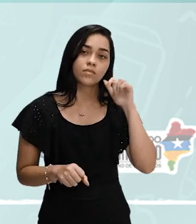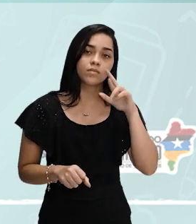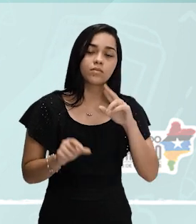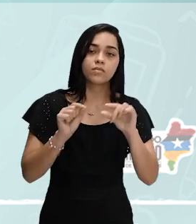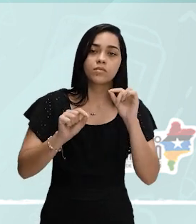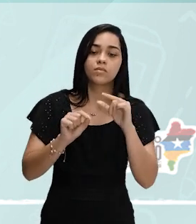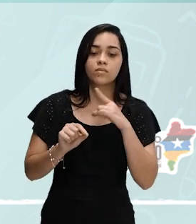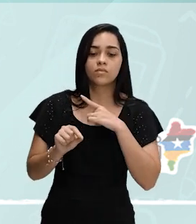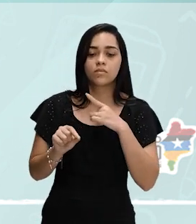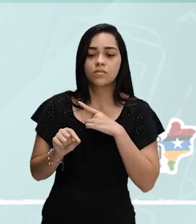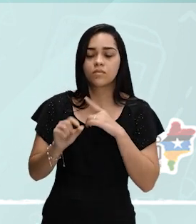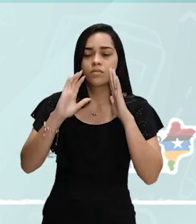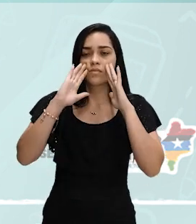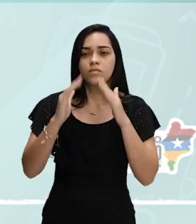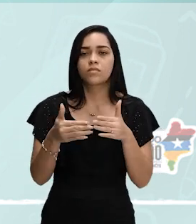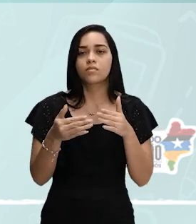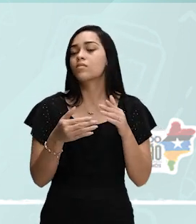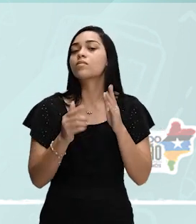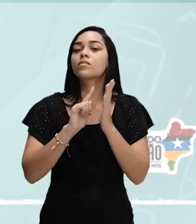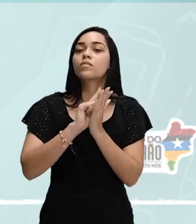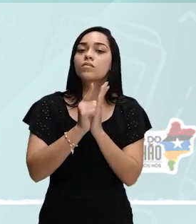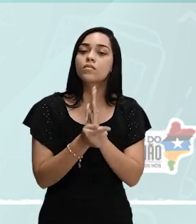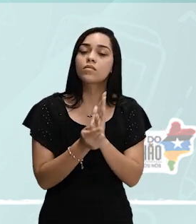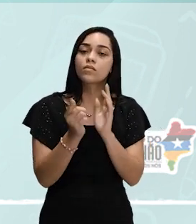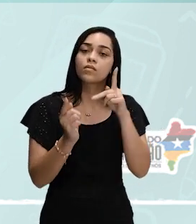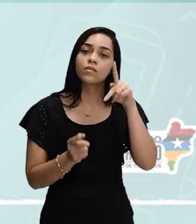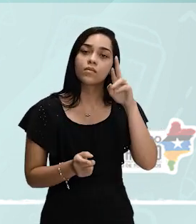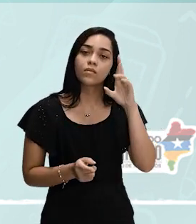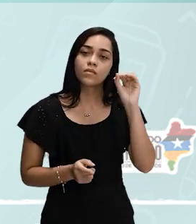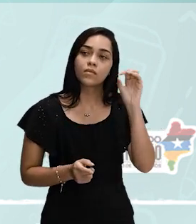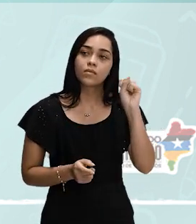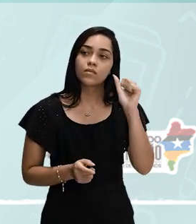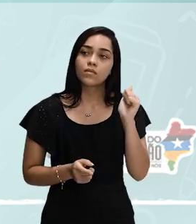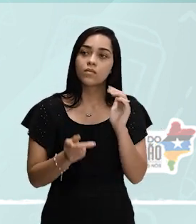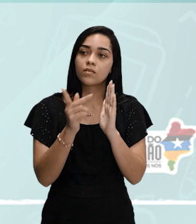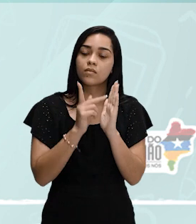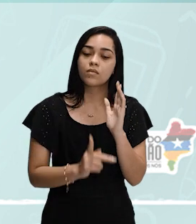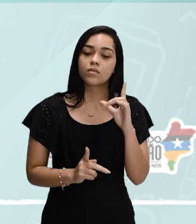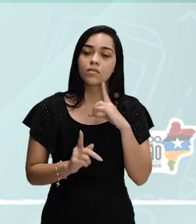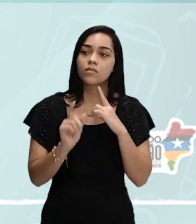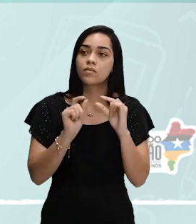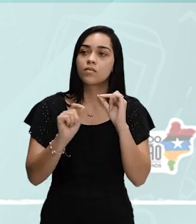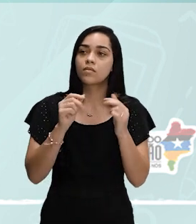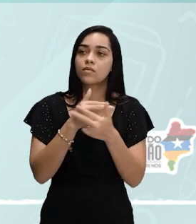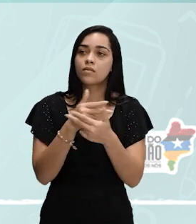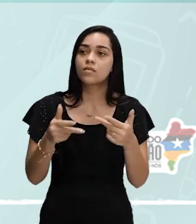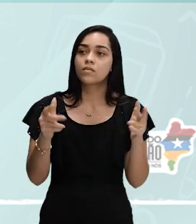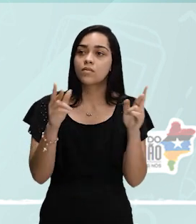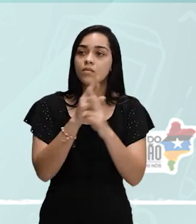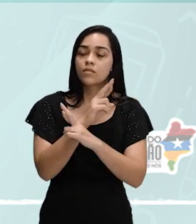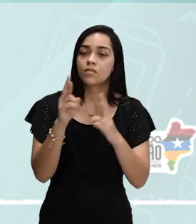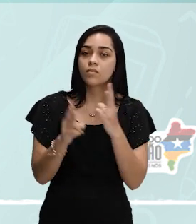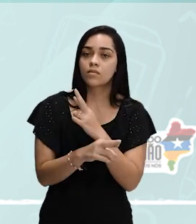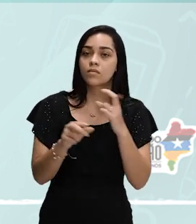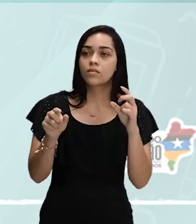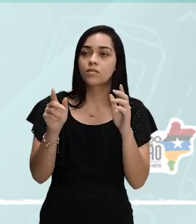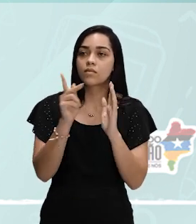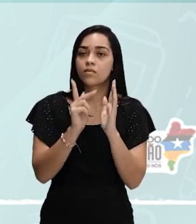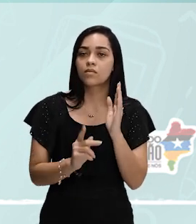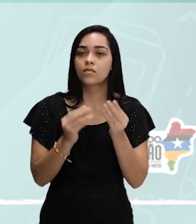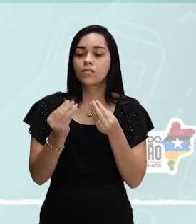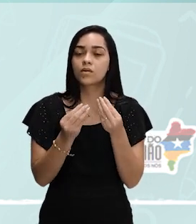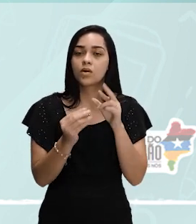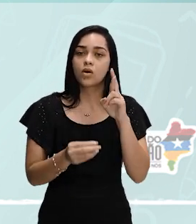que a obra seja situada no gênero de prosa poética, pois o autor privilegia aspectos relacionados à forma da poesia,